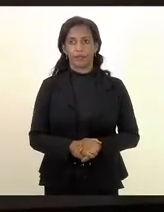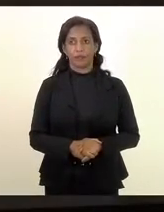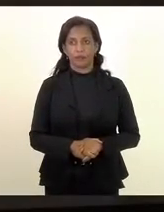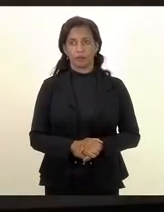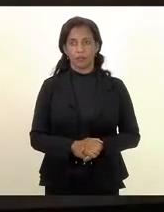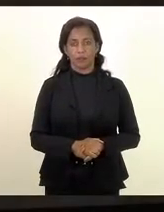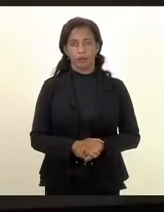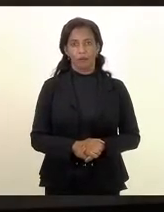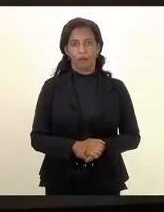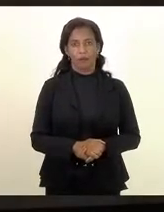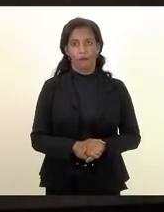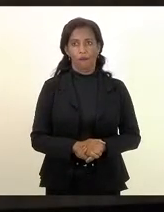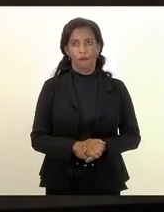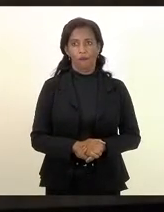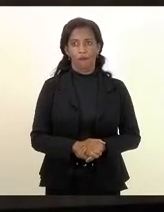tab